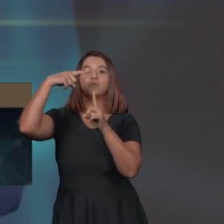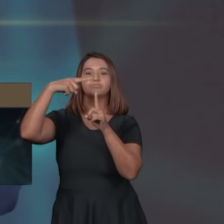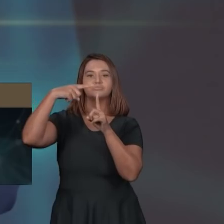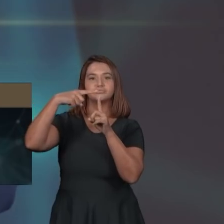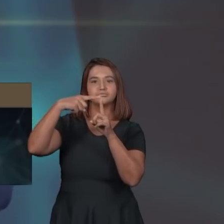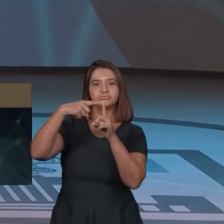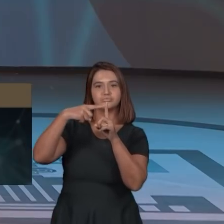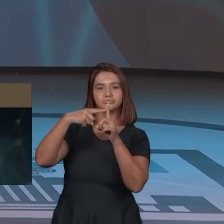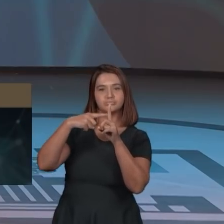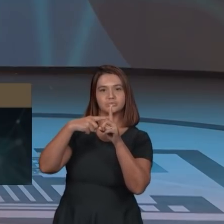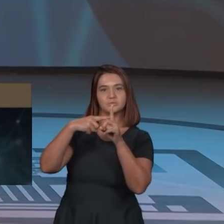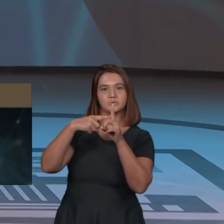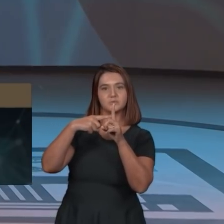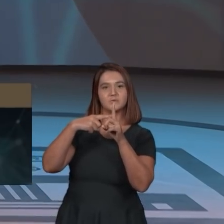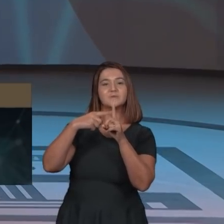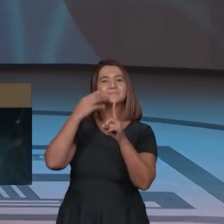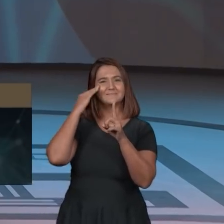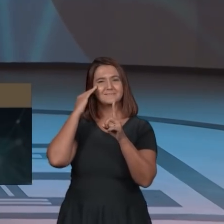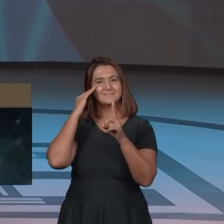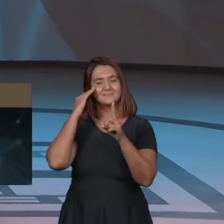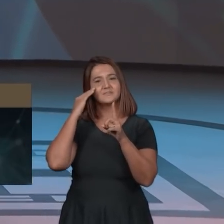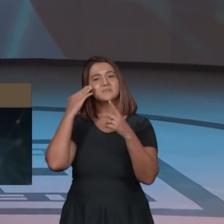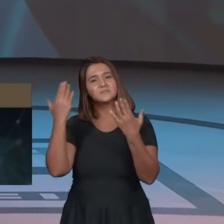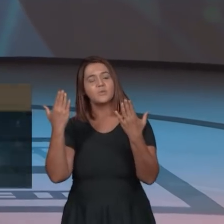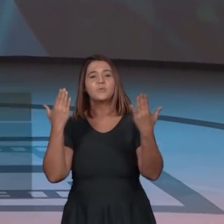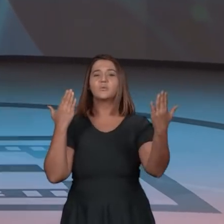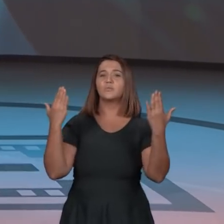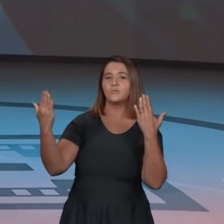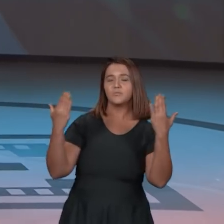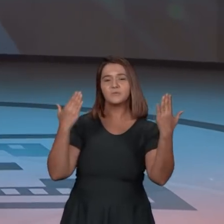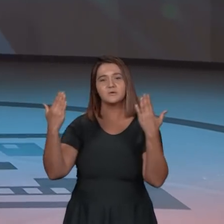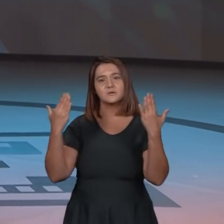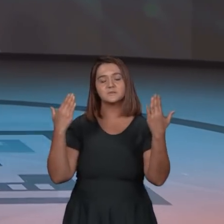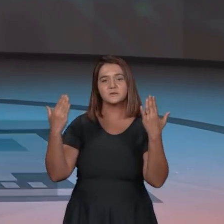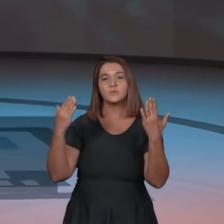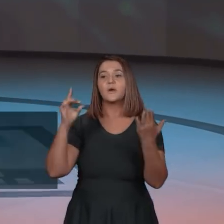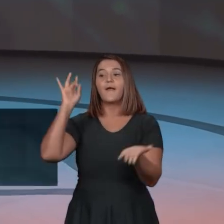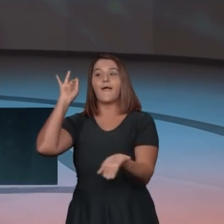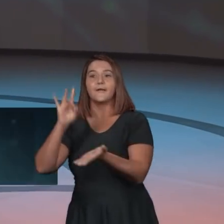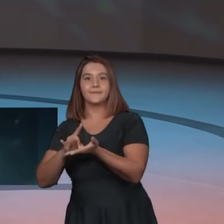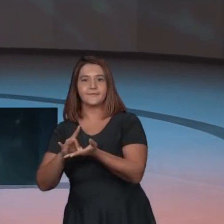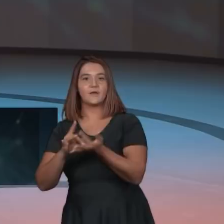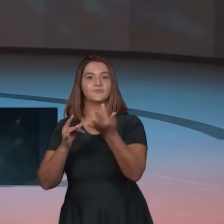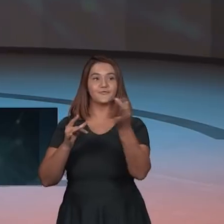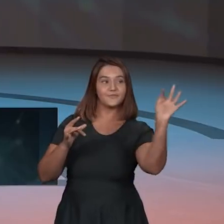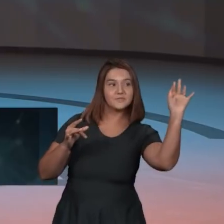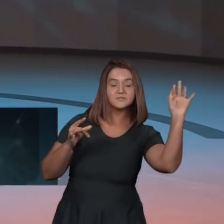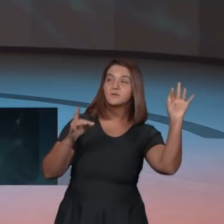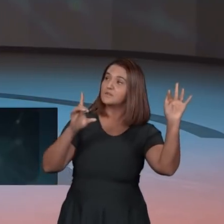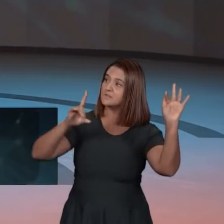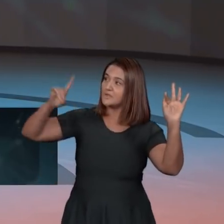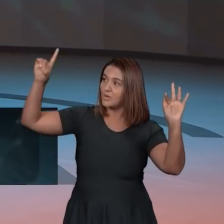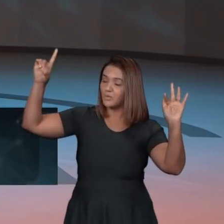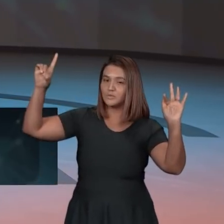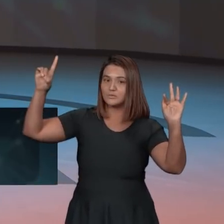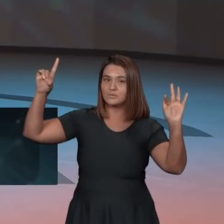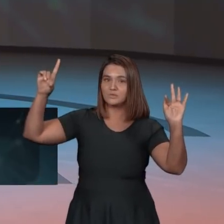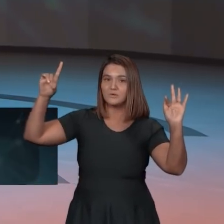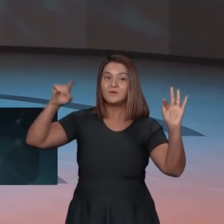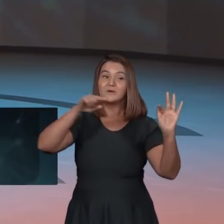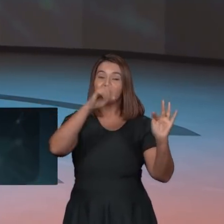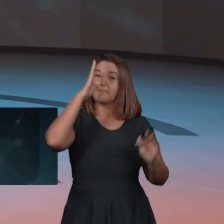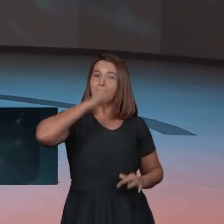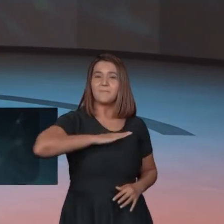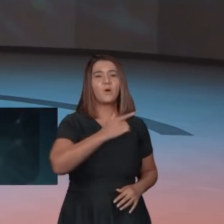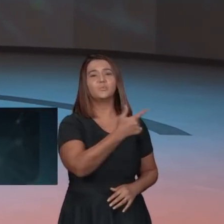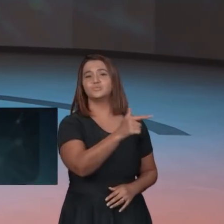as trevas. Então, fazendo uma comparação entre essa realidade da física e Deus, o mal não existe. O que existe